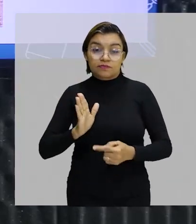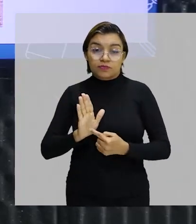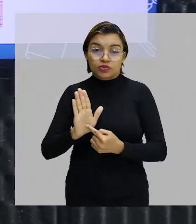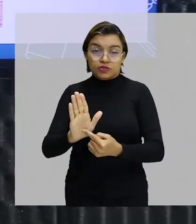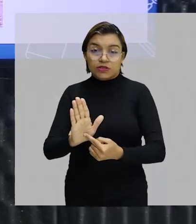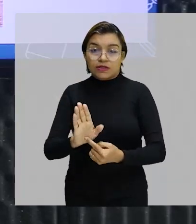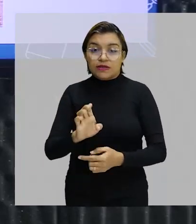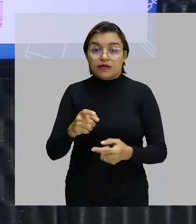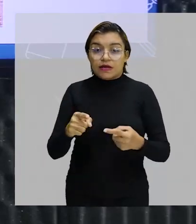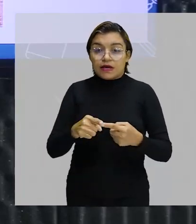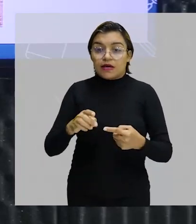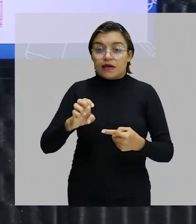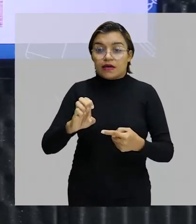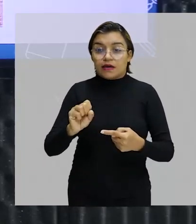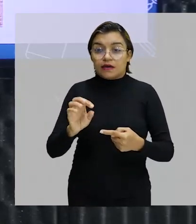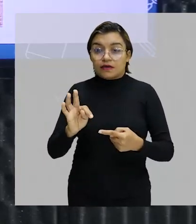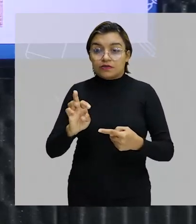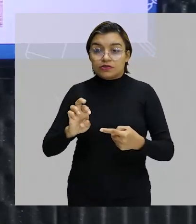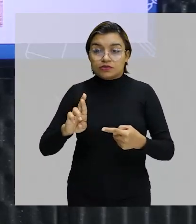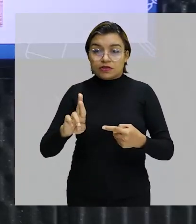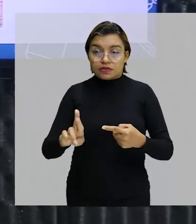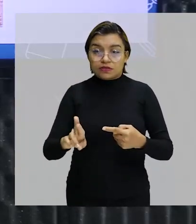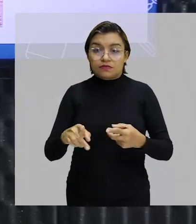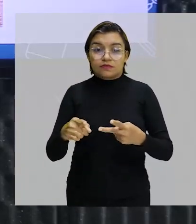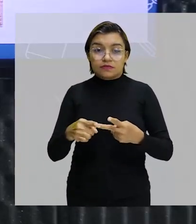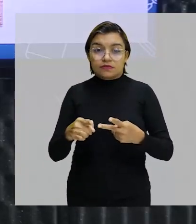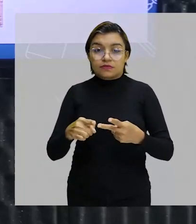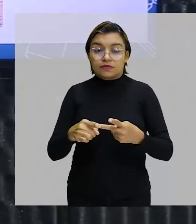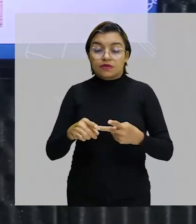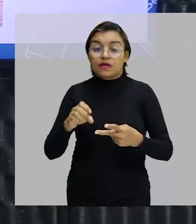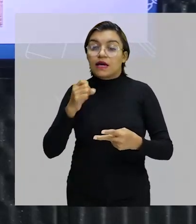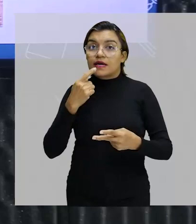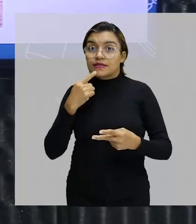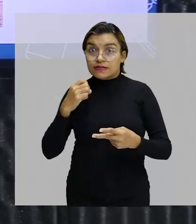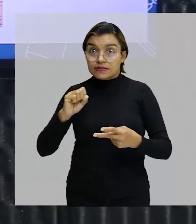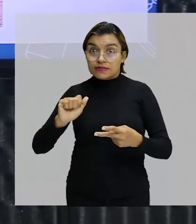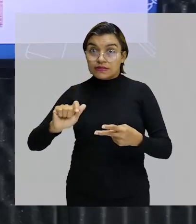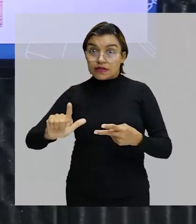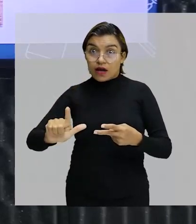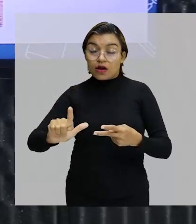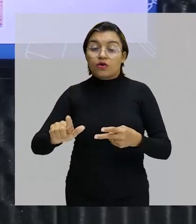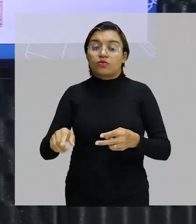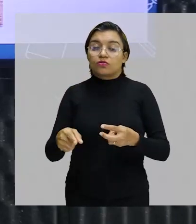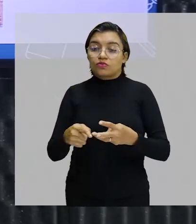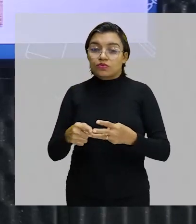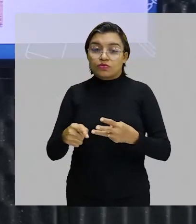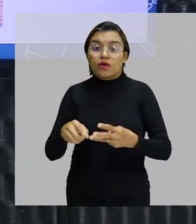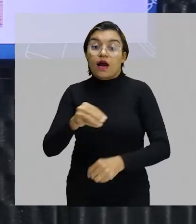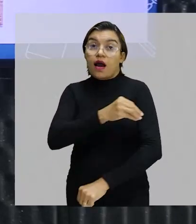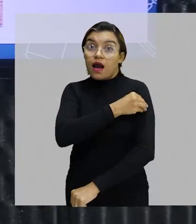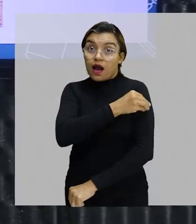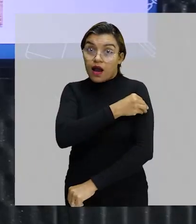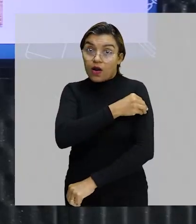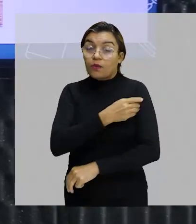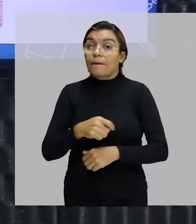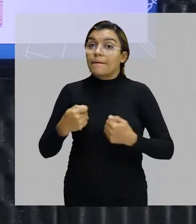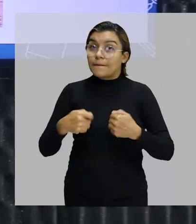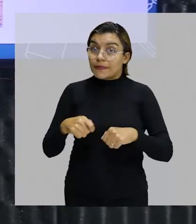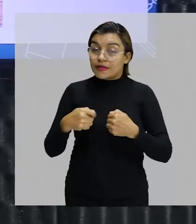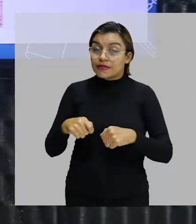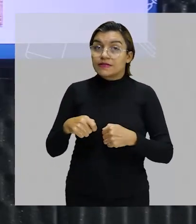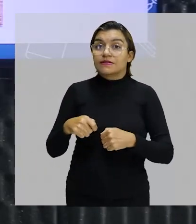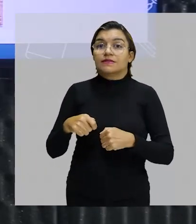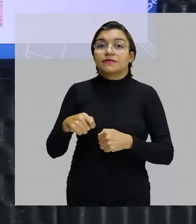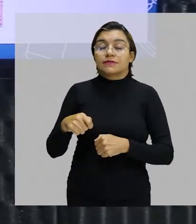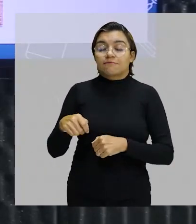Éster, sal orgânico, álcool. Então, a gente precisa ter esse conhecimento, certo, muito